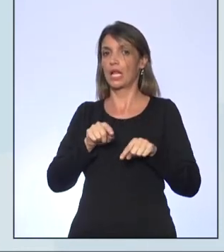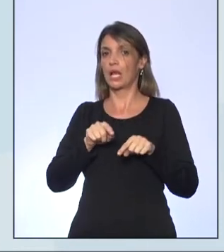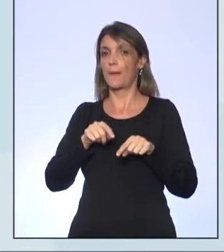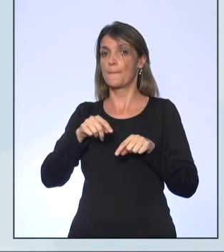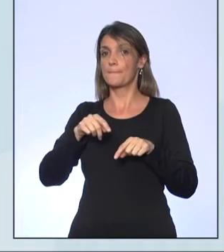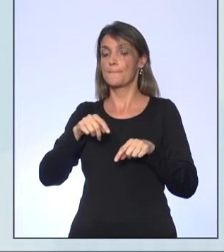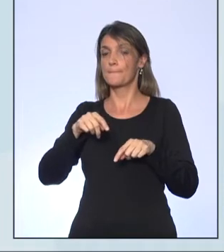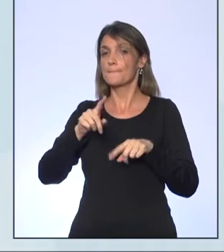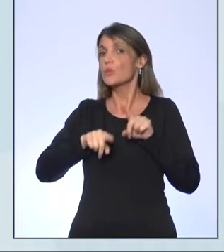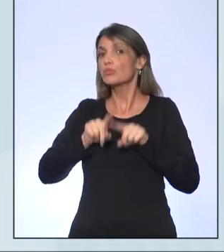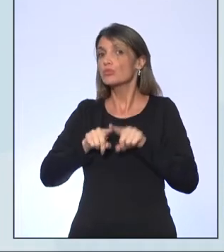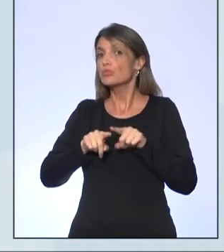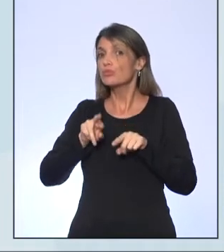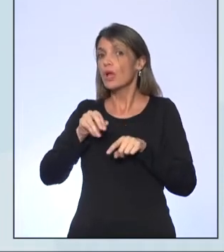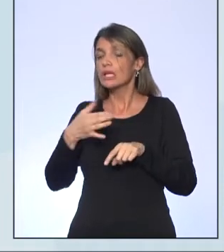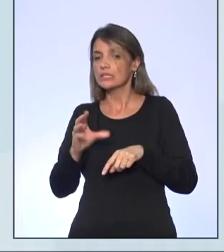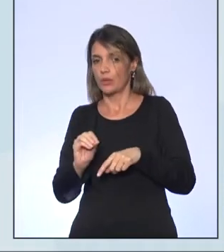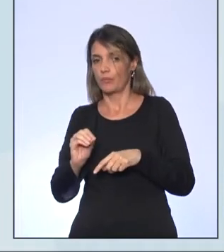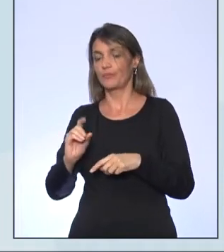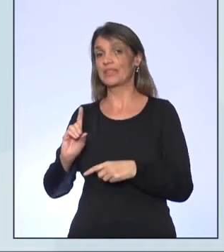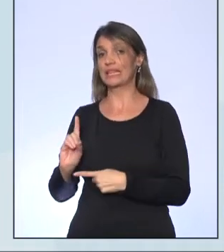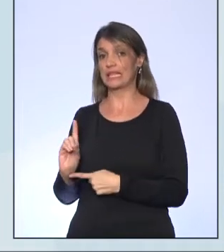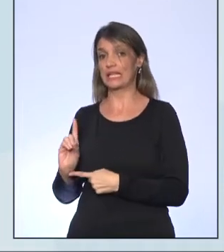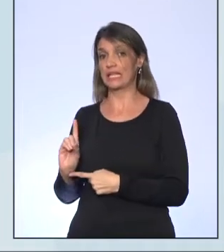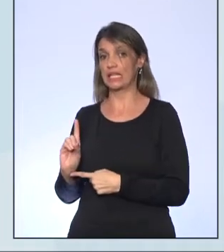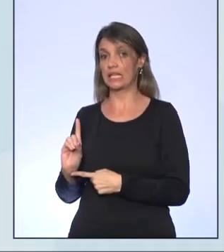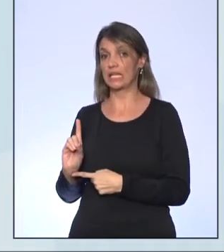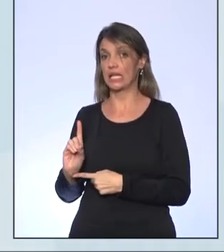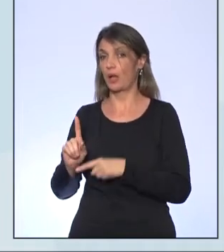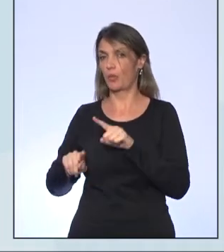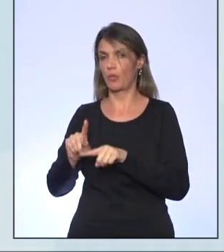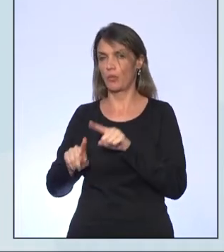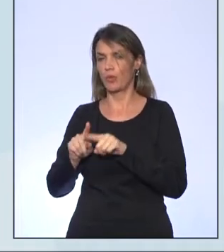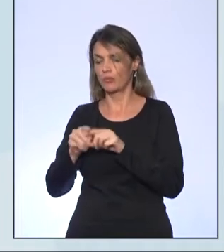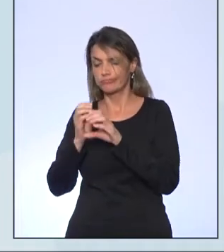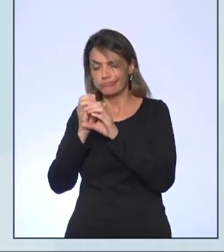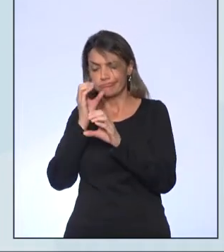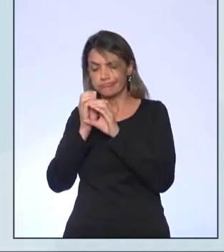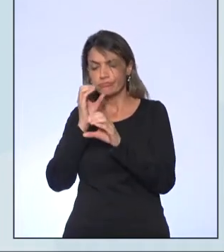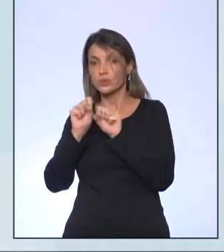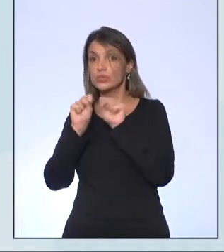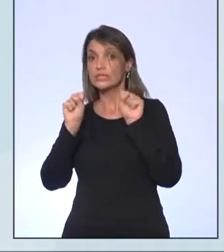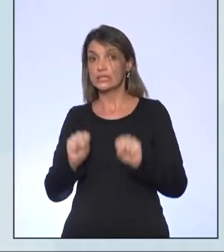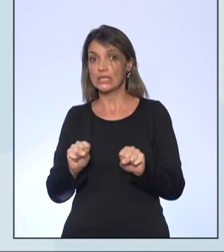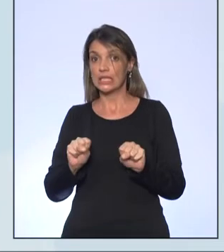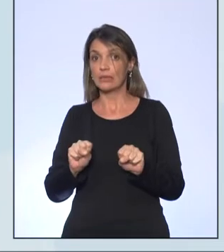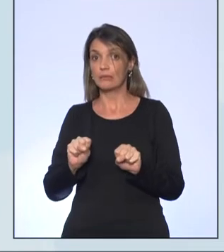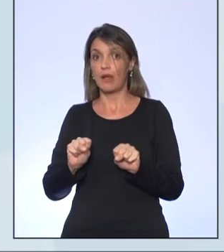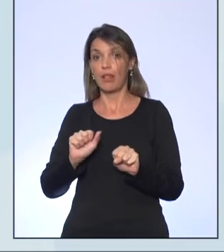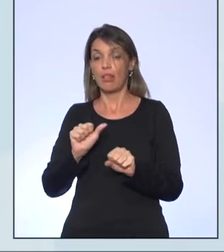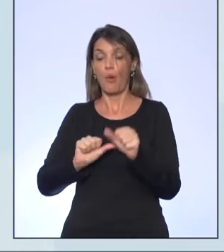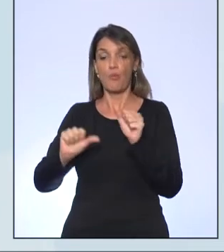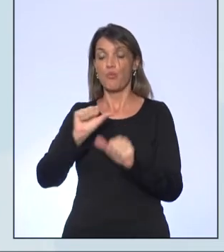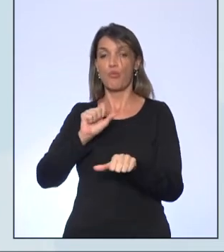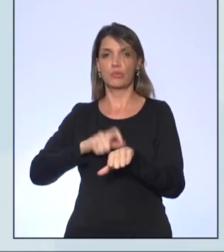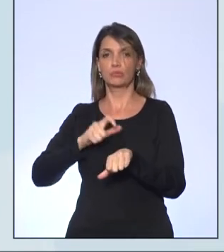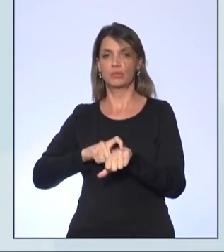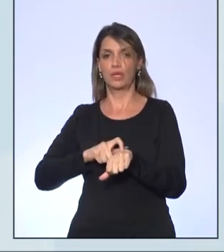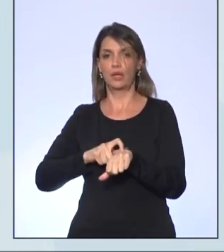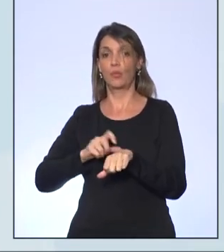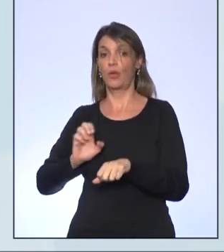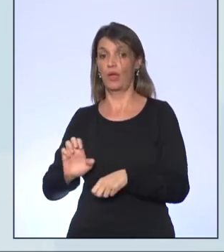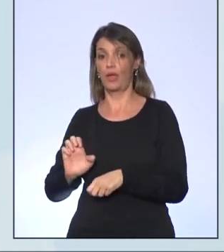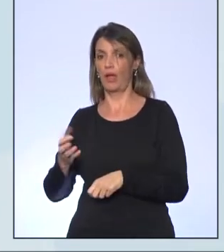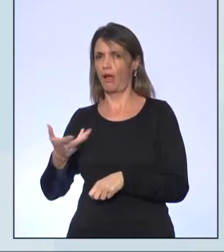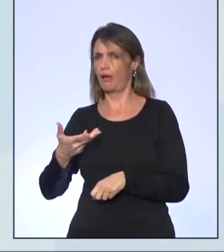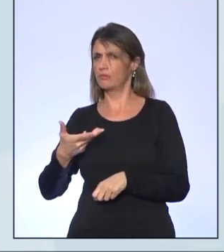da reação. A D, as propriedades macroscópicas do sistema não variam com o tempo. E a E, a rapidez é